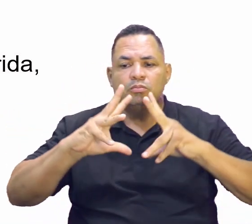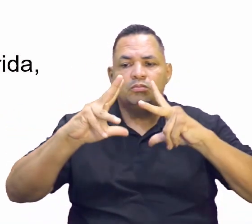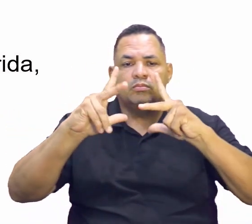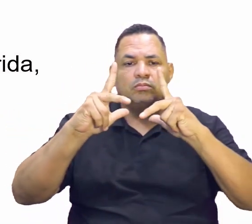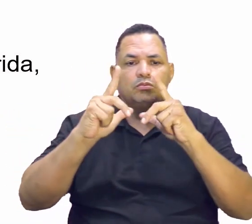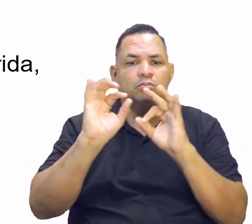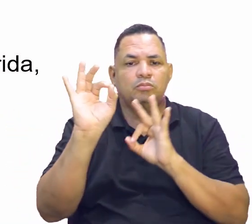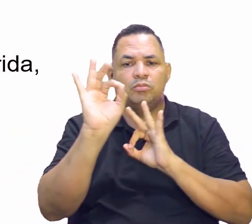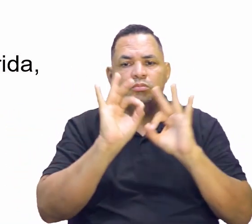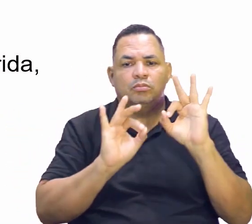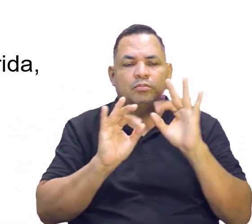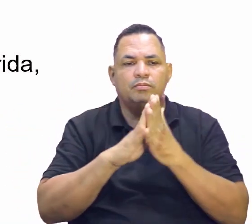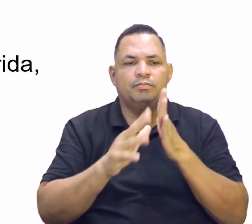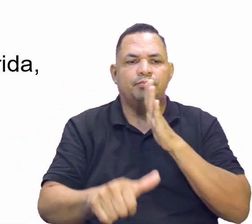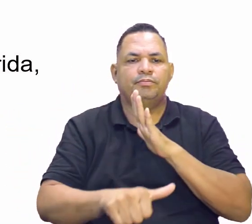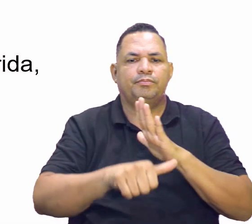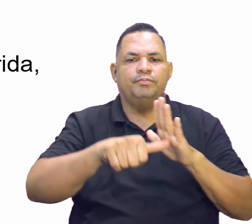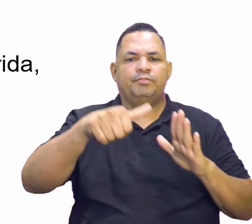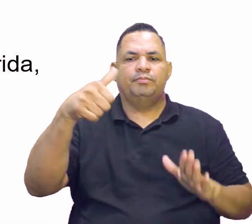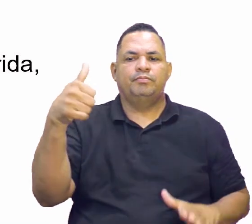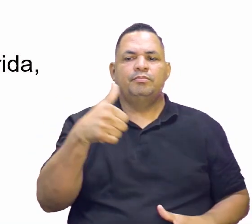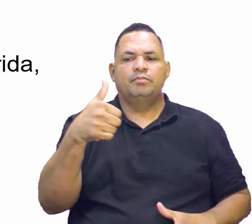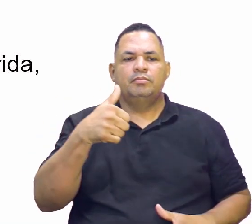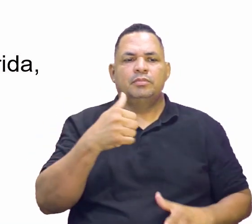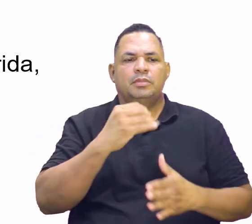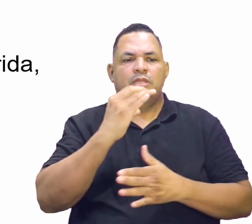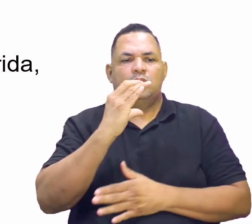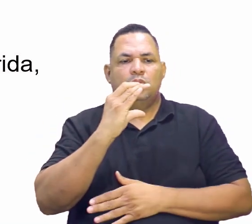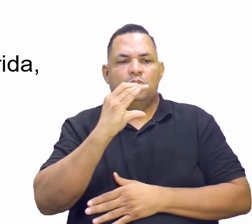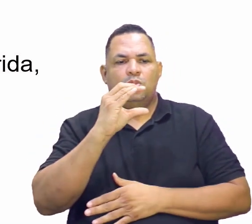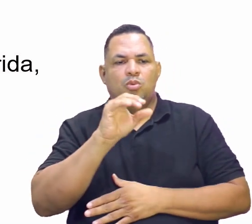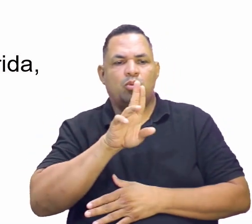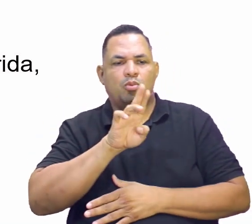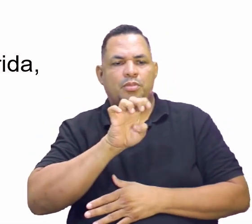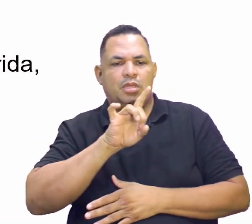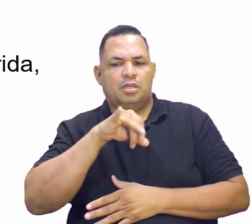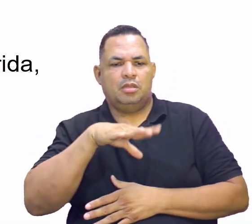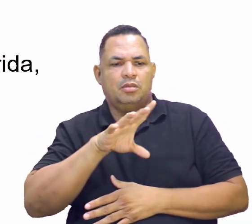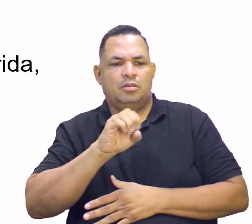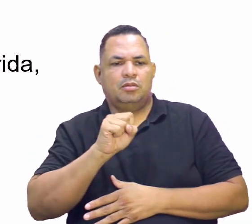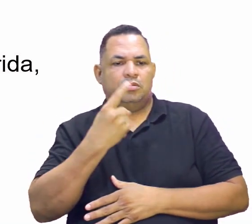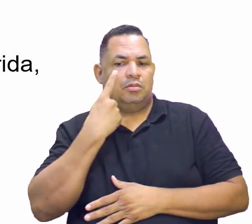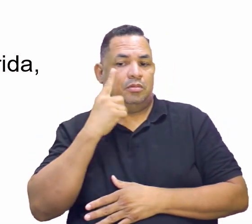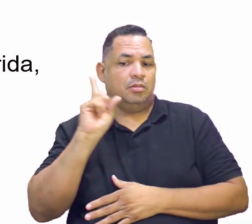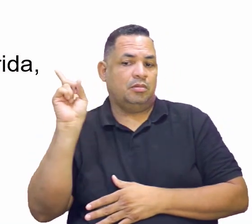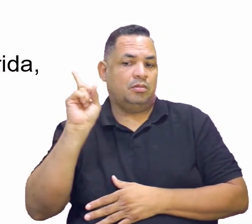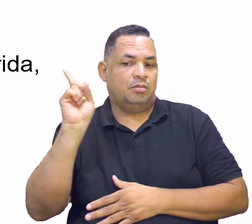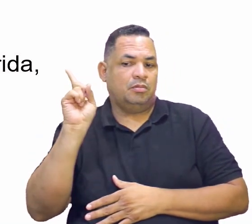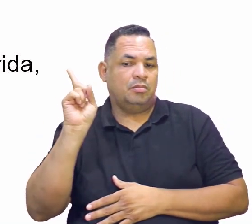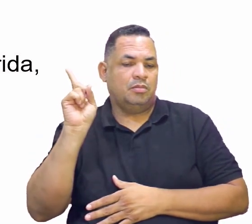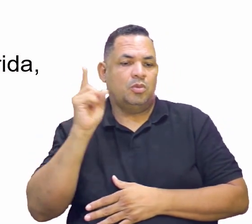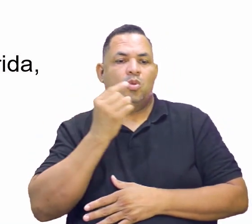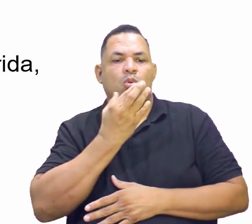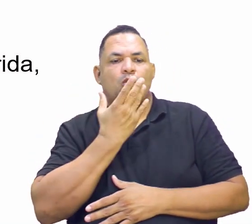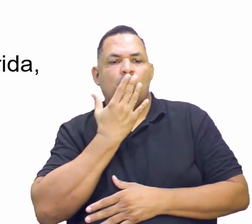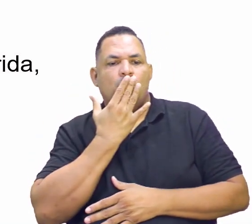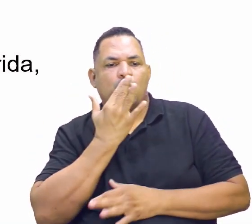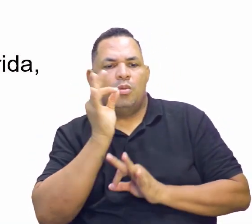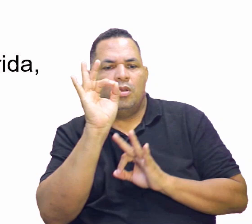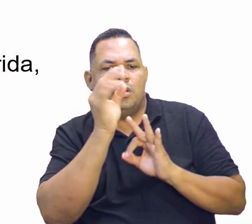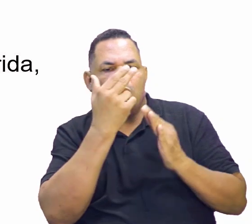uma situação. Primeiro nós temos aqui o cubismo. Observe a imagem aí.